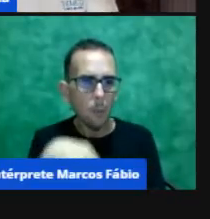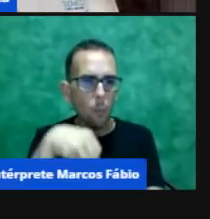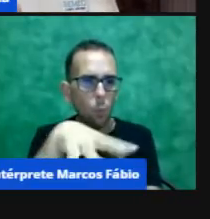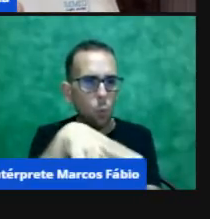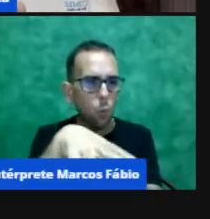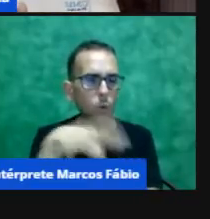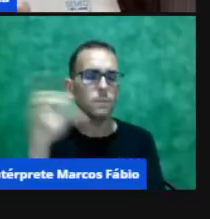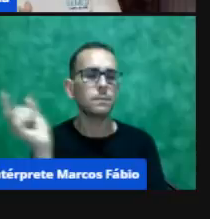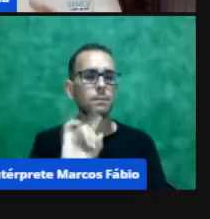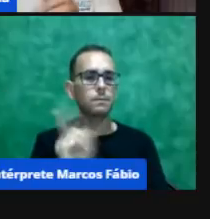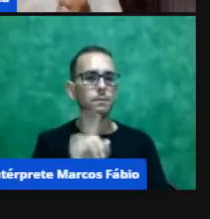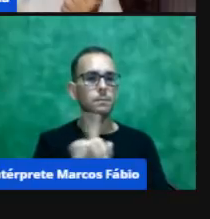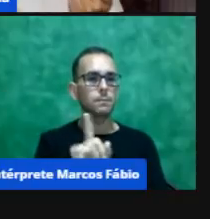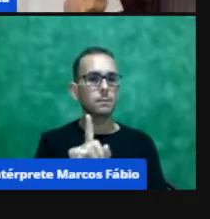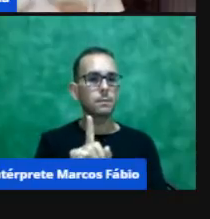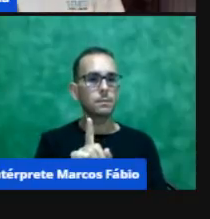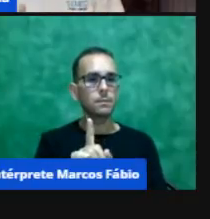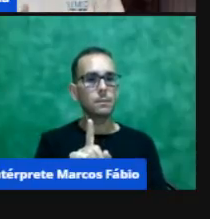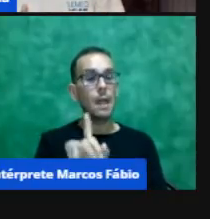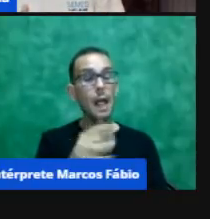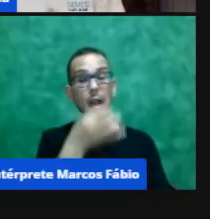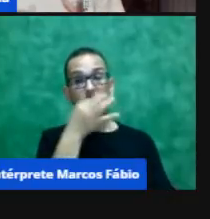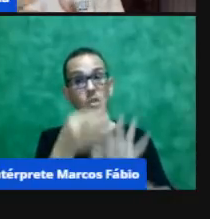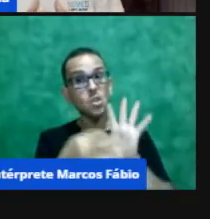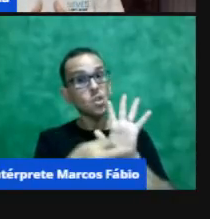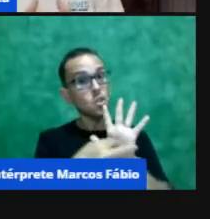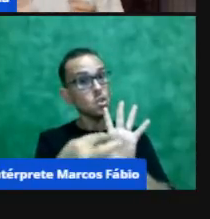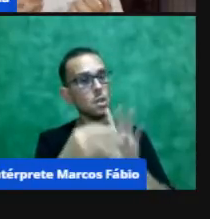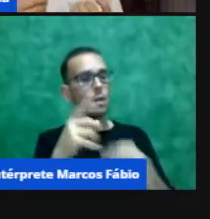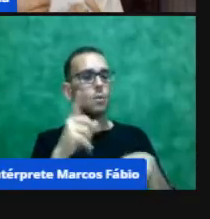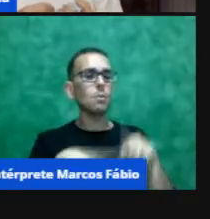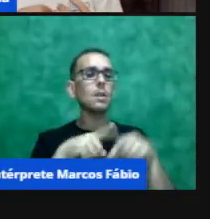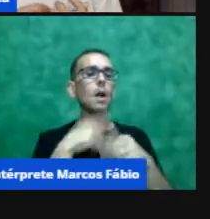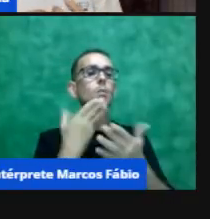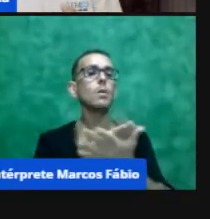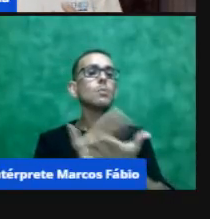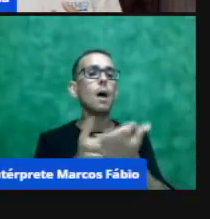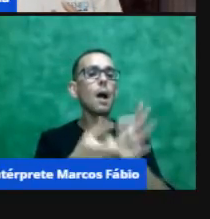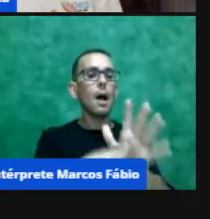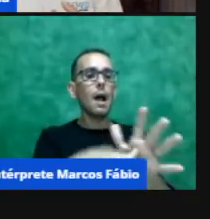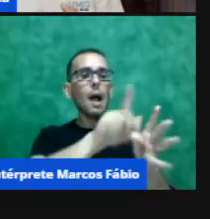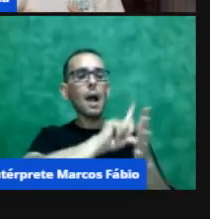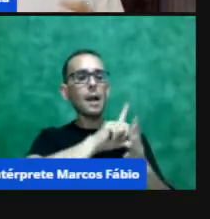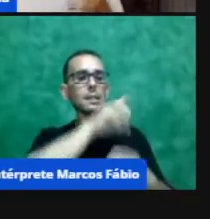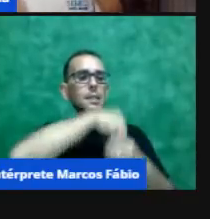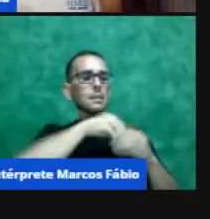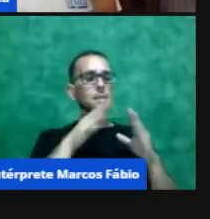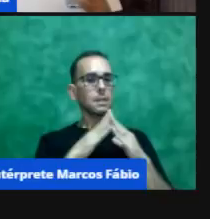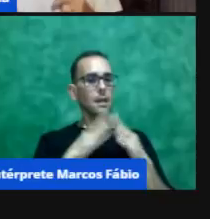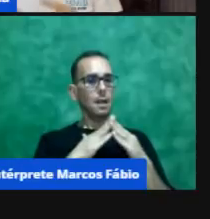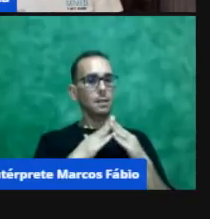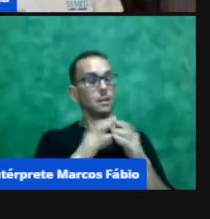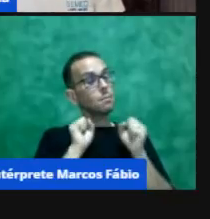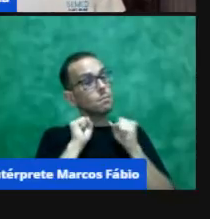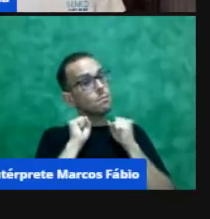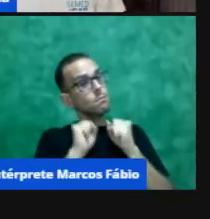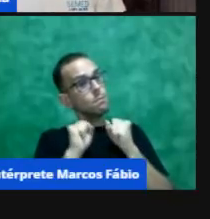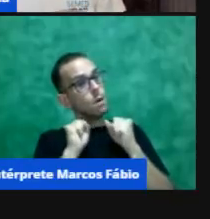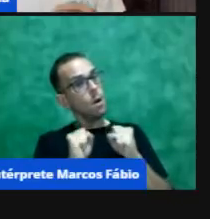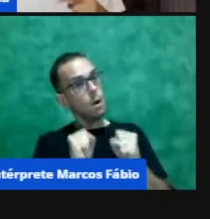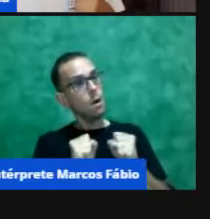a parte teórica. Ela indica um material para estudar antecipadamente em casa, pode ser